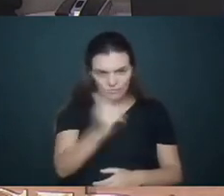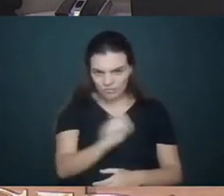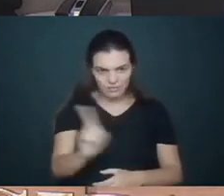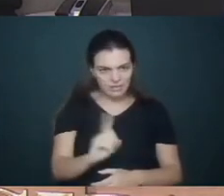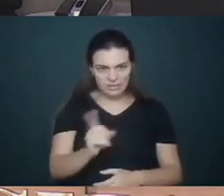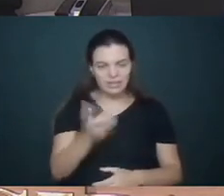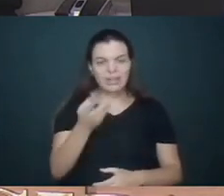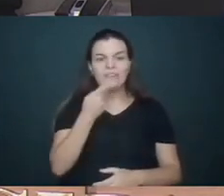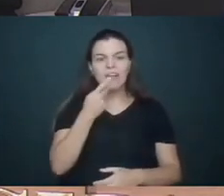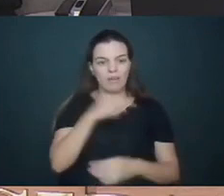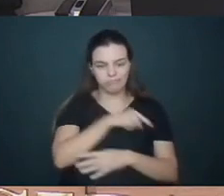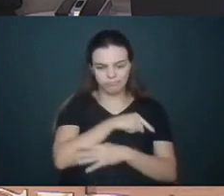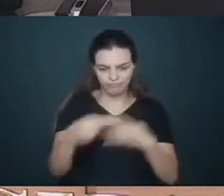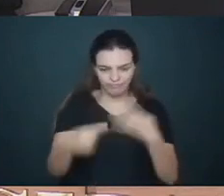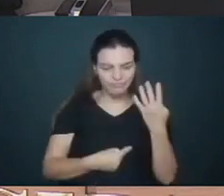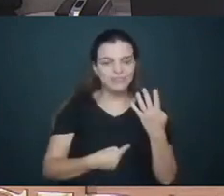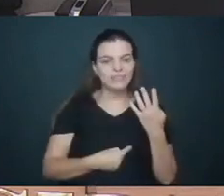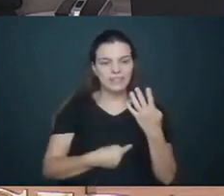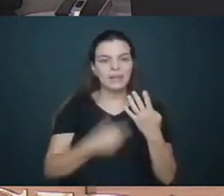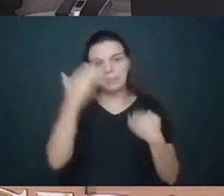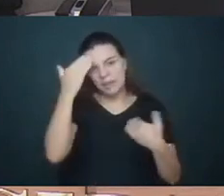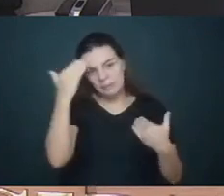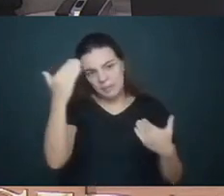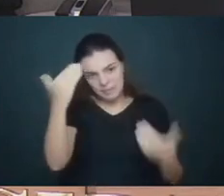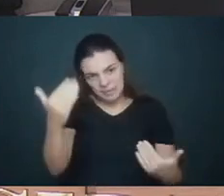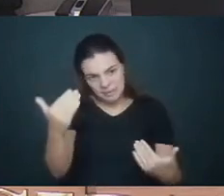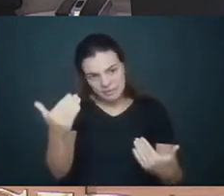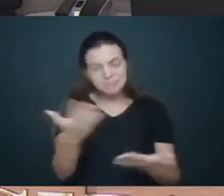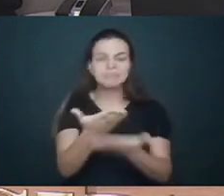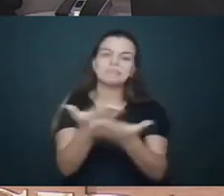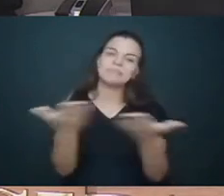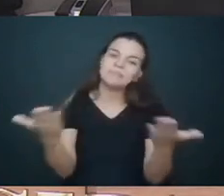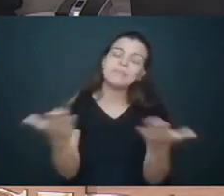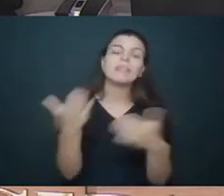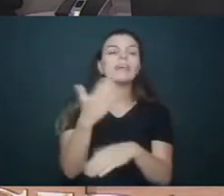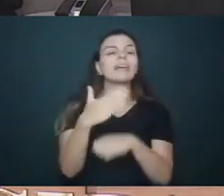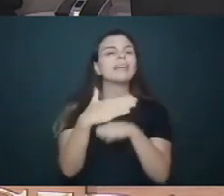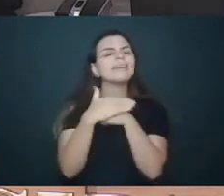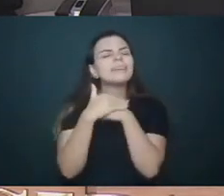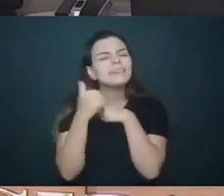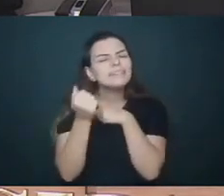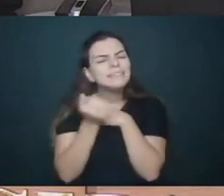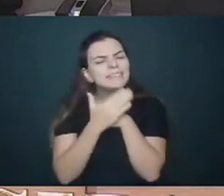4, 5 vezes obrigado. Meus queridos, queridos do coração,